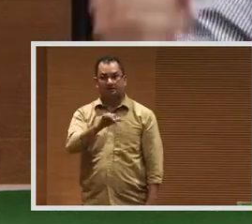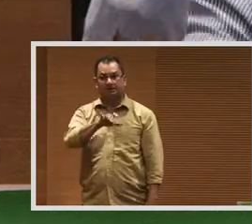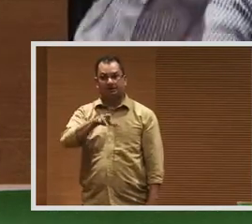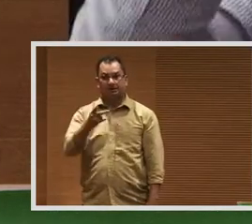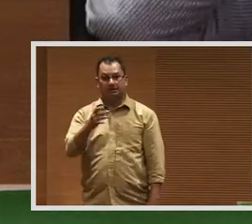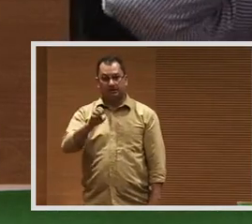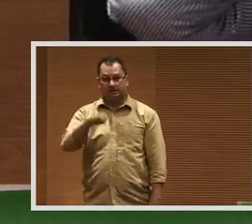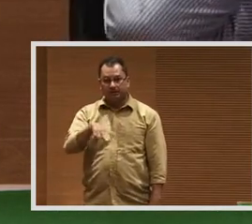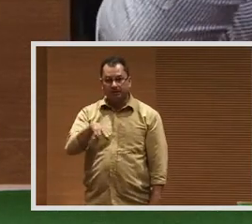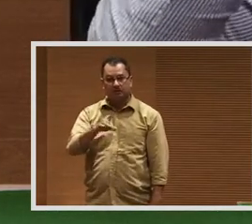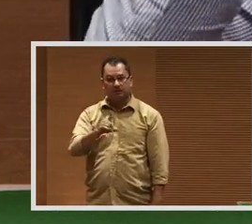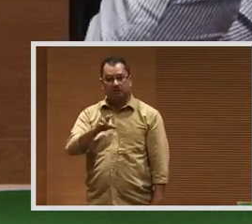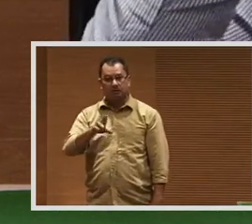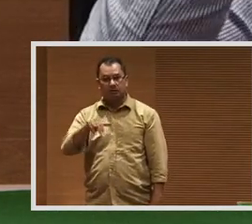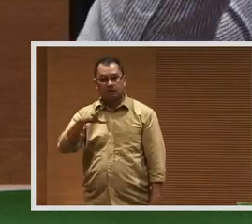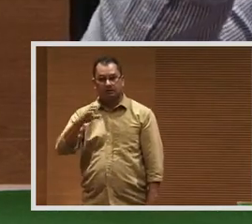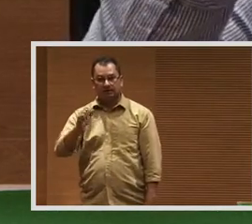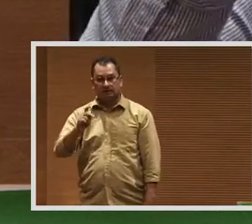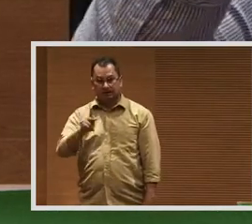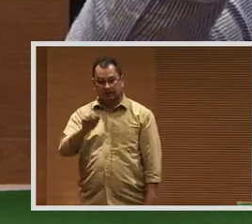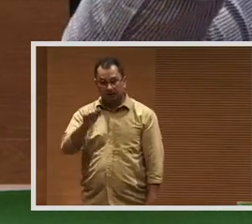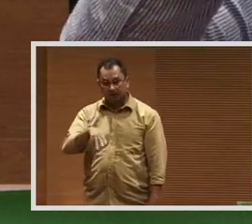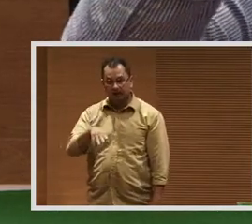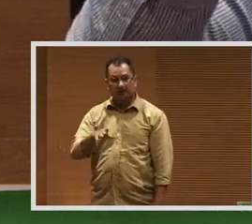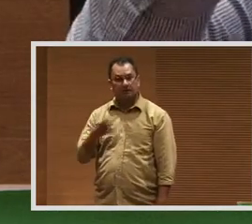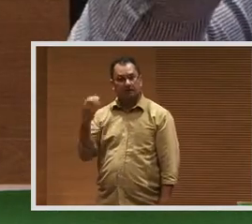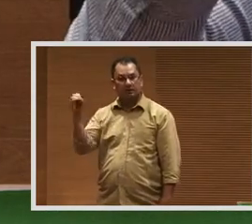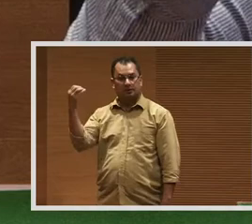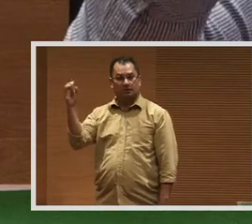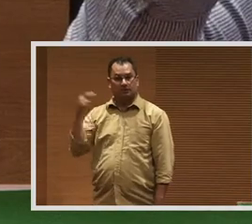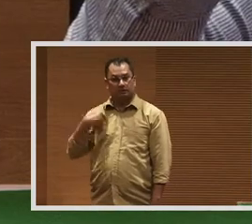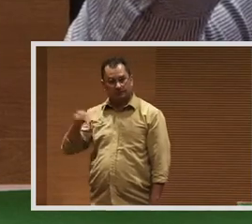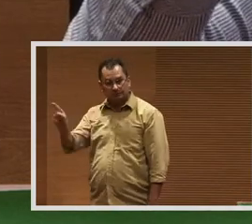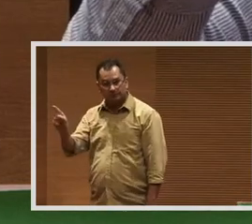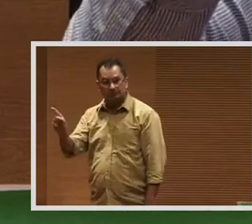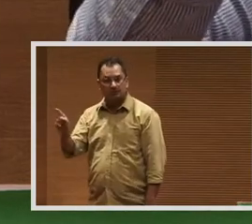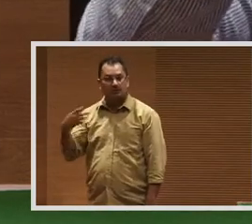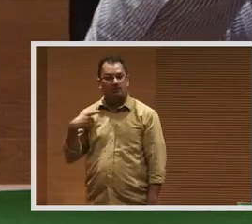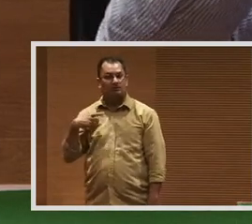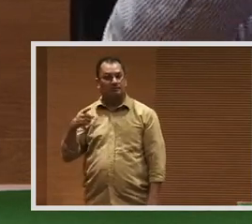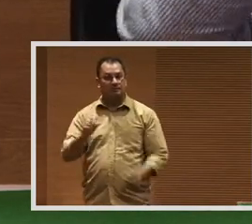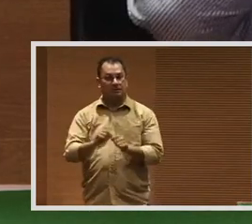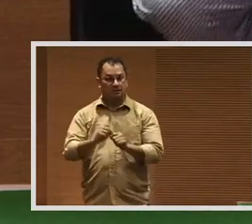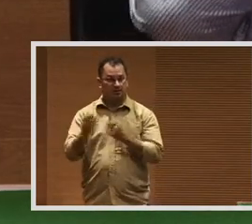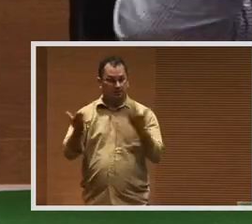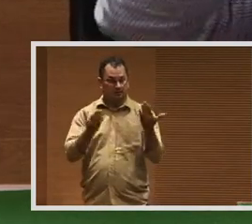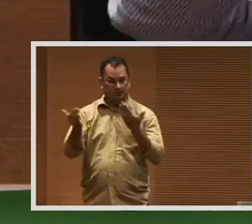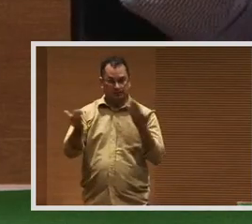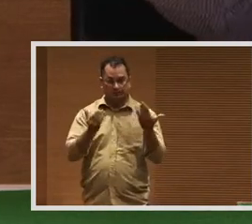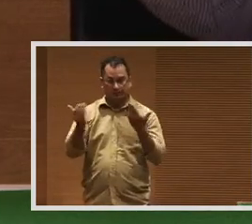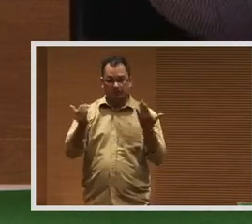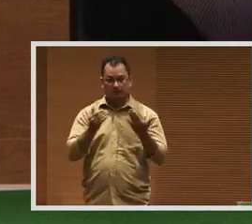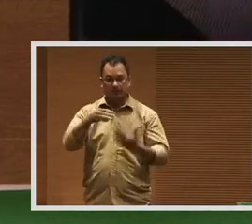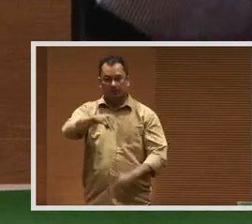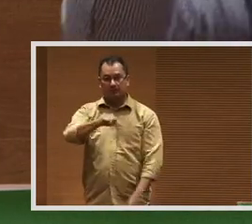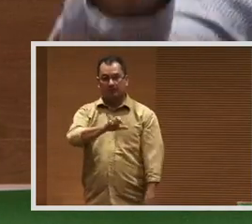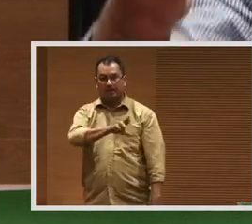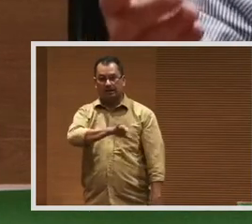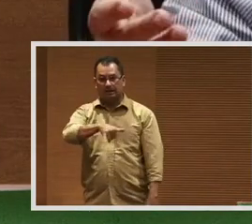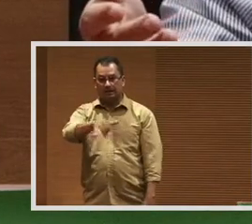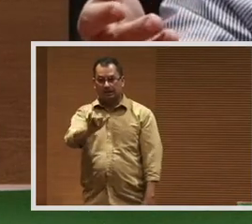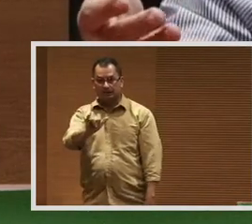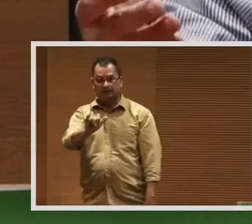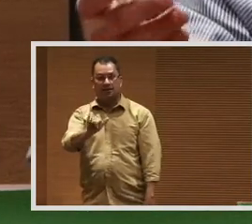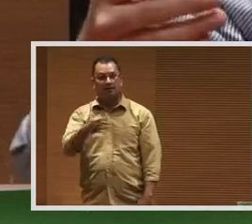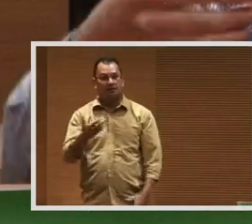lá, agora dia 10, em Novo Hamburgo, foi interessantíssimo. Ele fez uma comparação com a cena da Marie Curie, quando descobriu